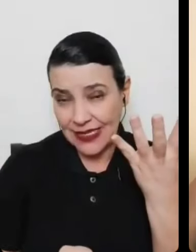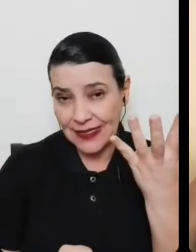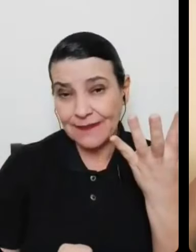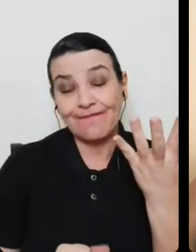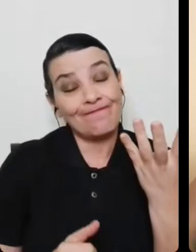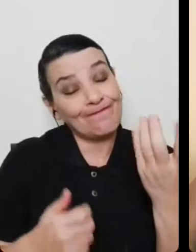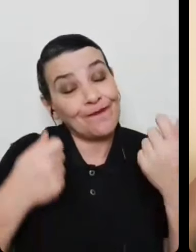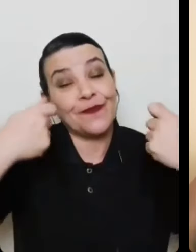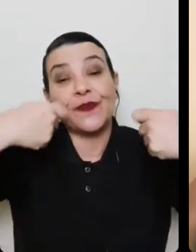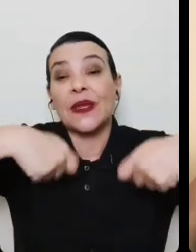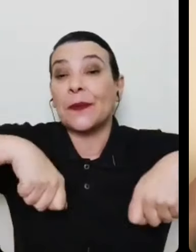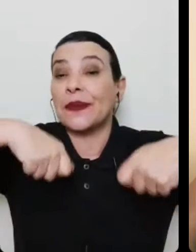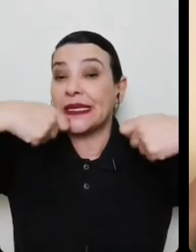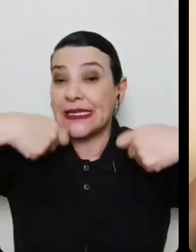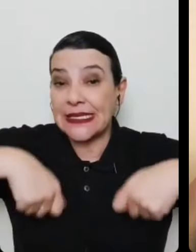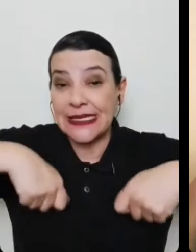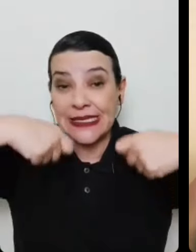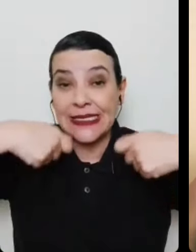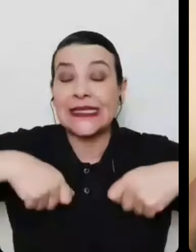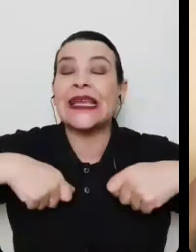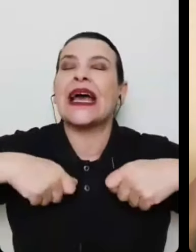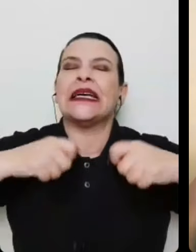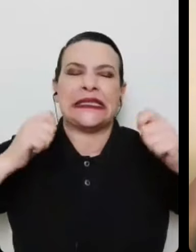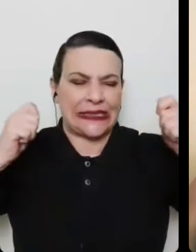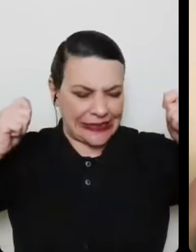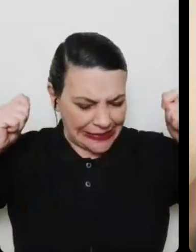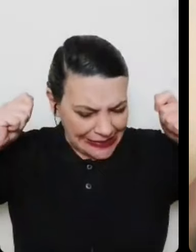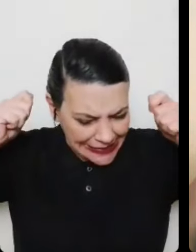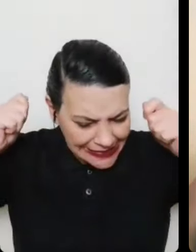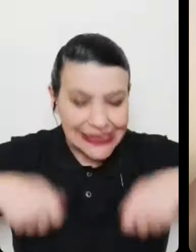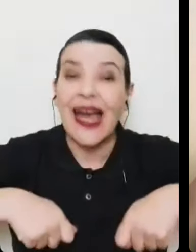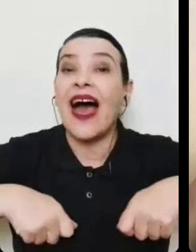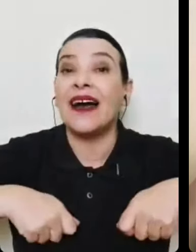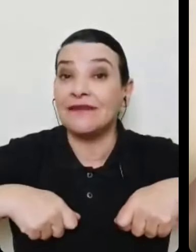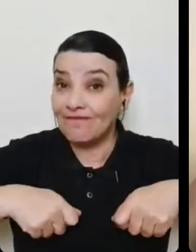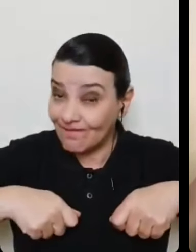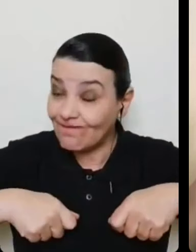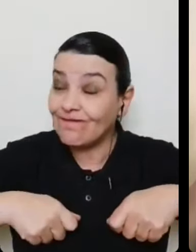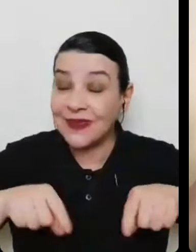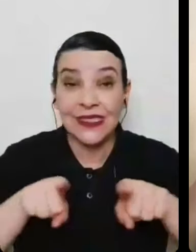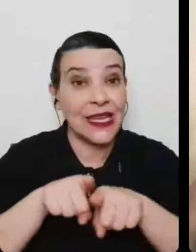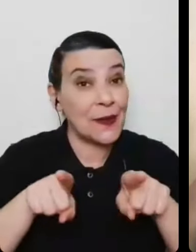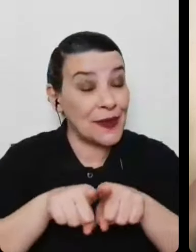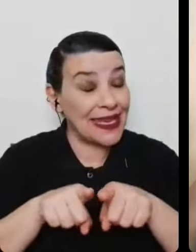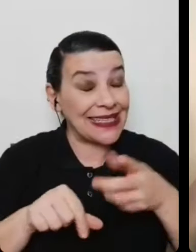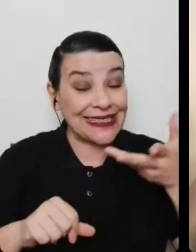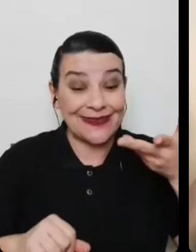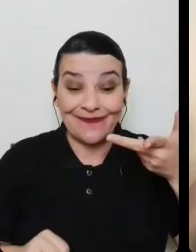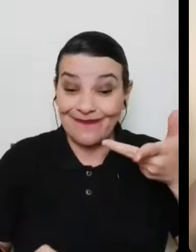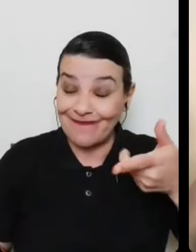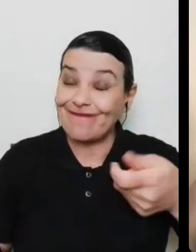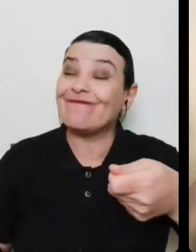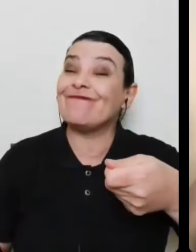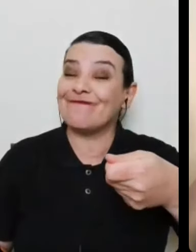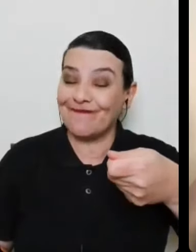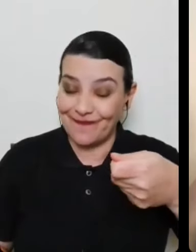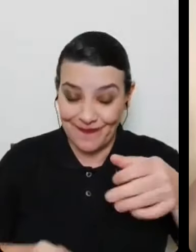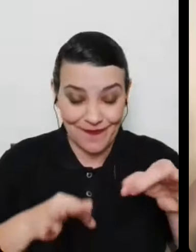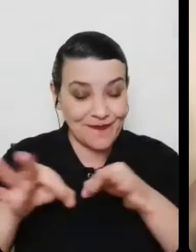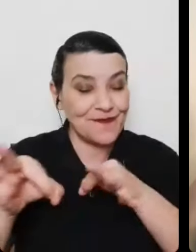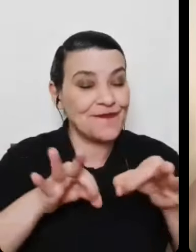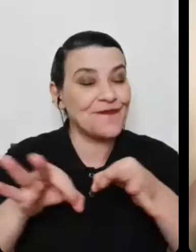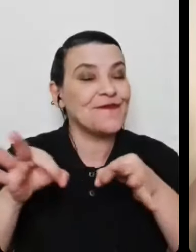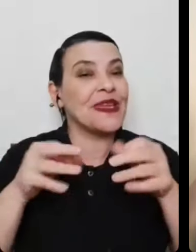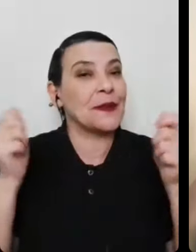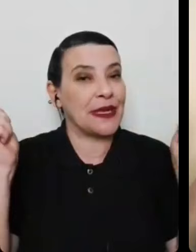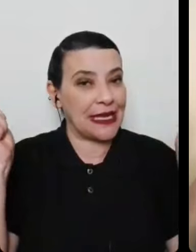é necessário, é possível e é urgente. Quer dizer, dá para fazer.